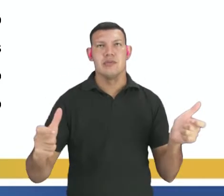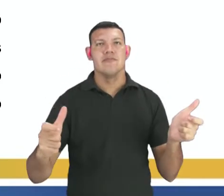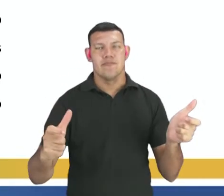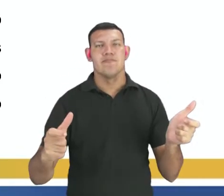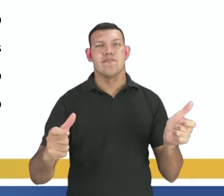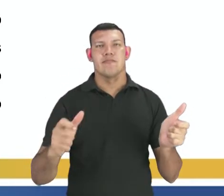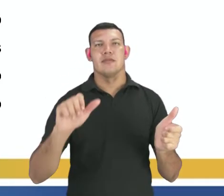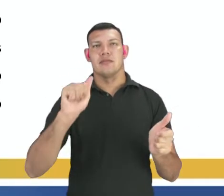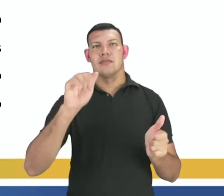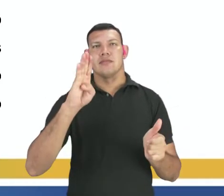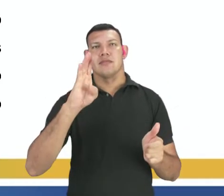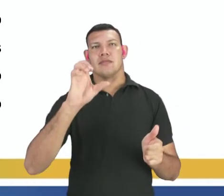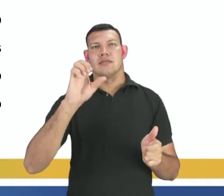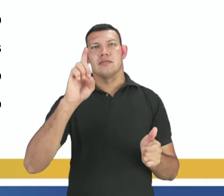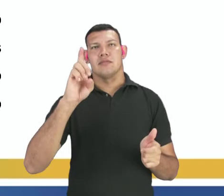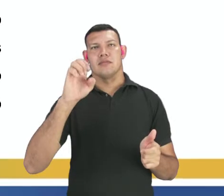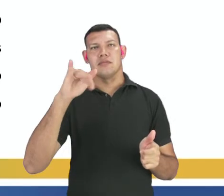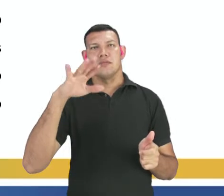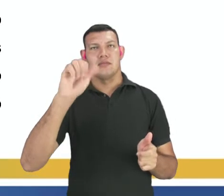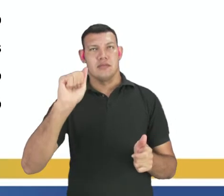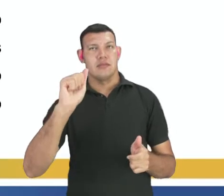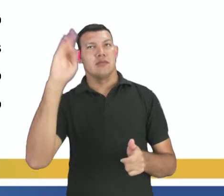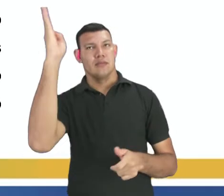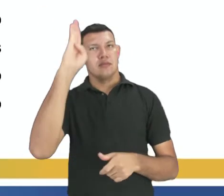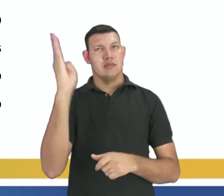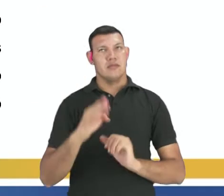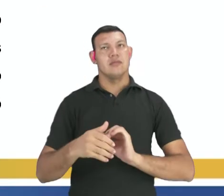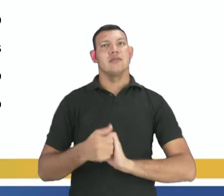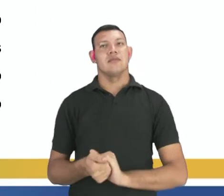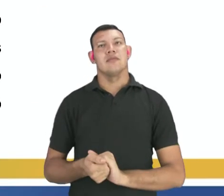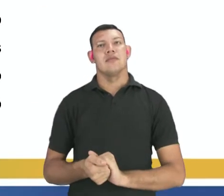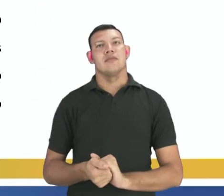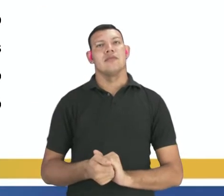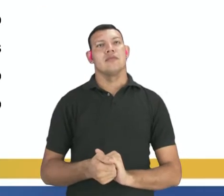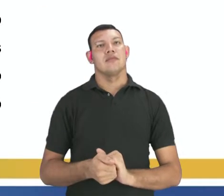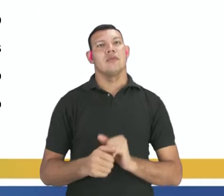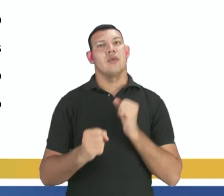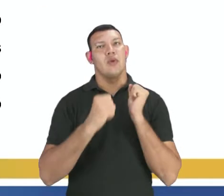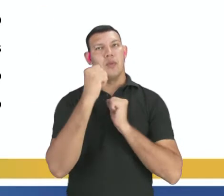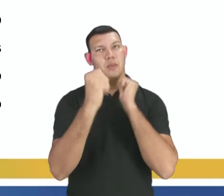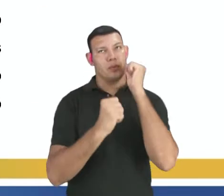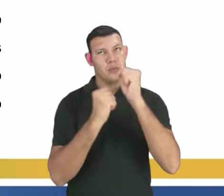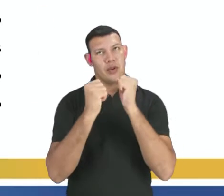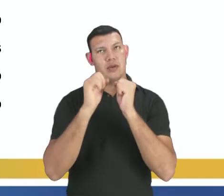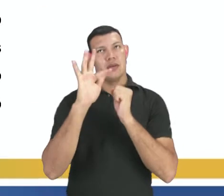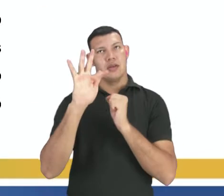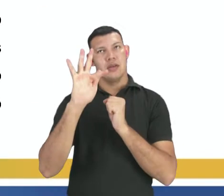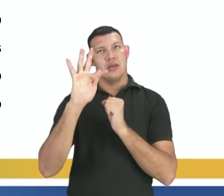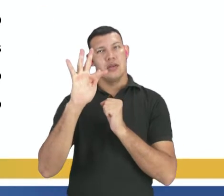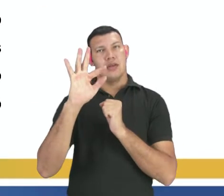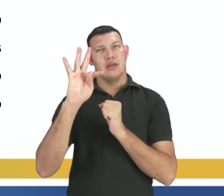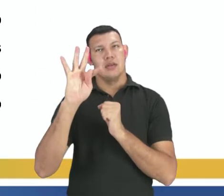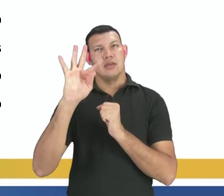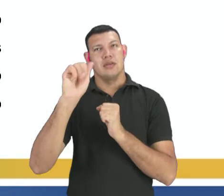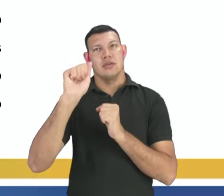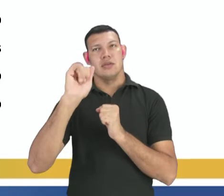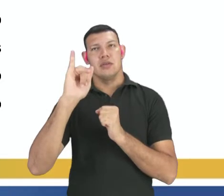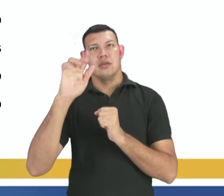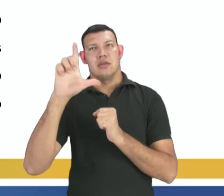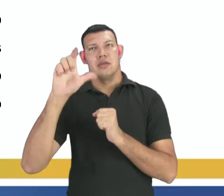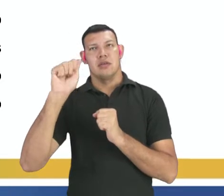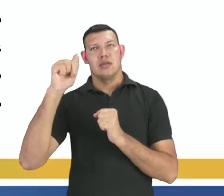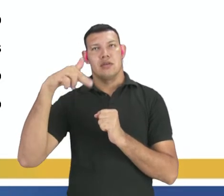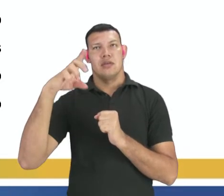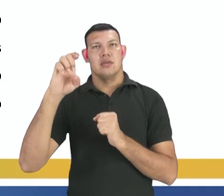brasileiras. Não é para menos, o boxe tailandês oferece inúmeros benefícios para o corpo e mente. Nada